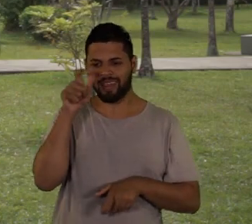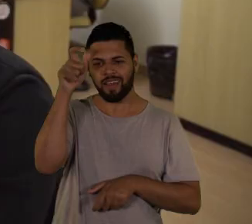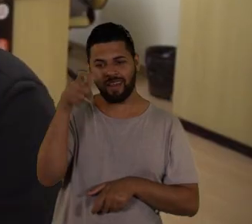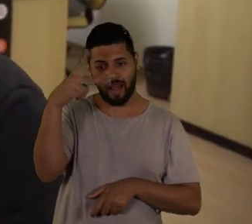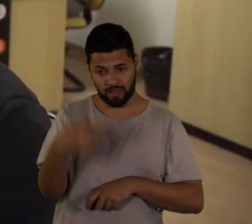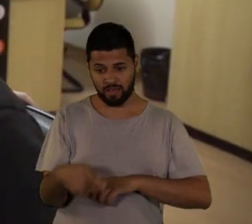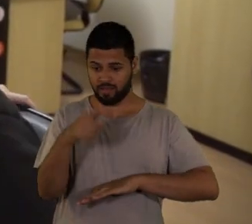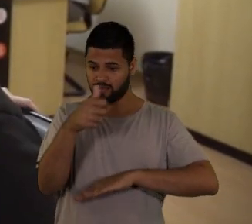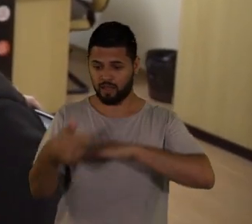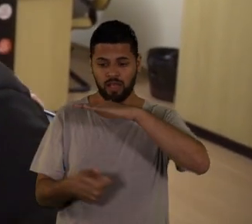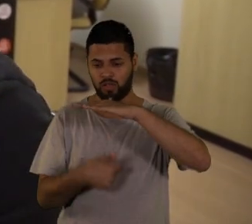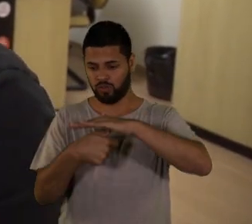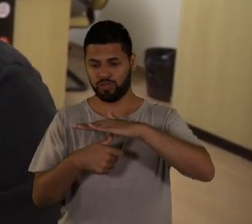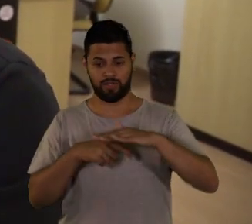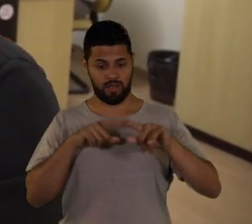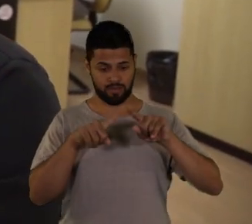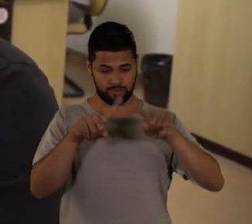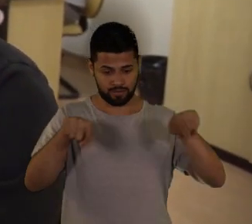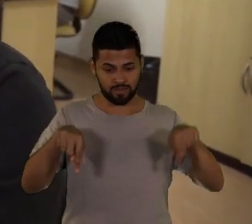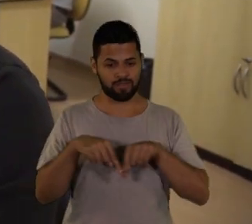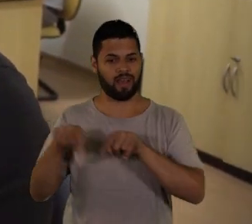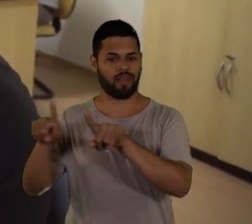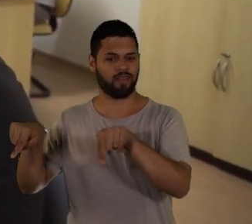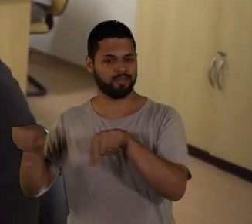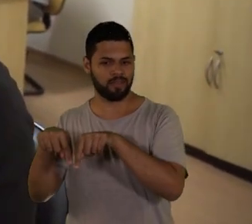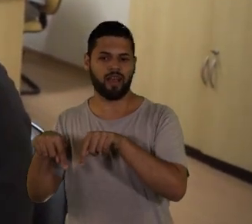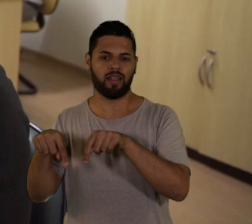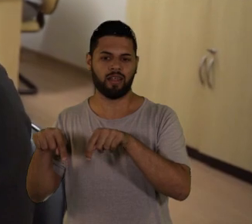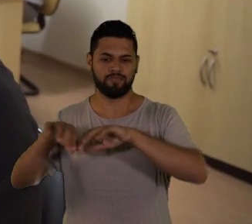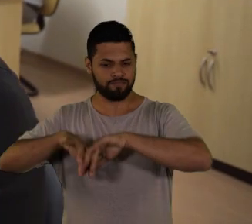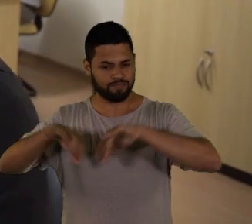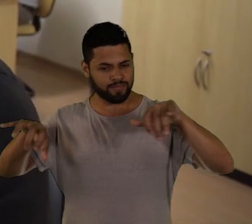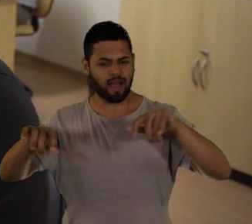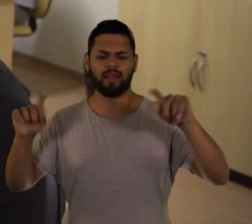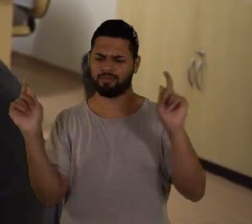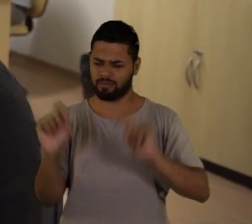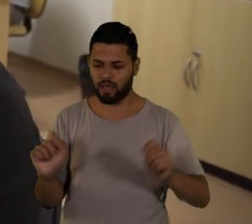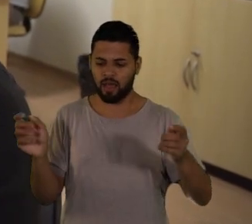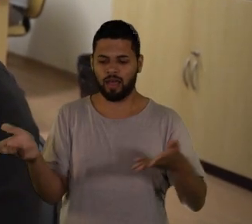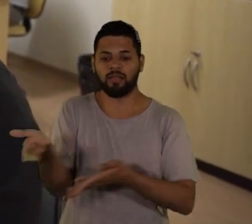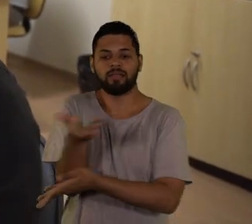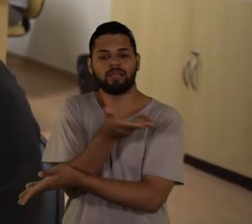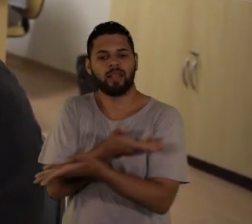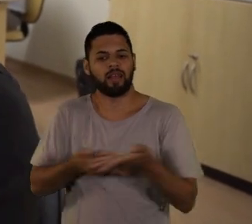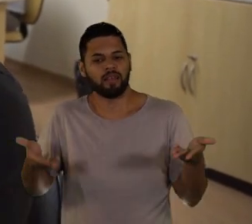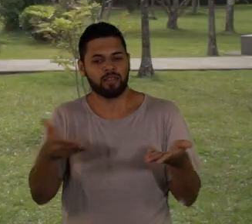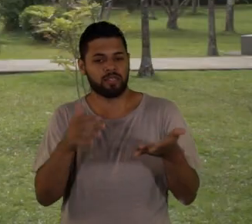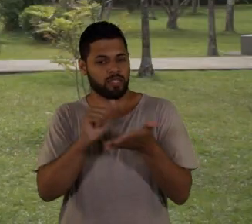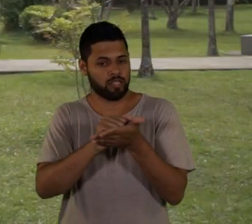na reitoria tenham salas separadas, a gente tem uma integração tanto nas atividades